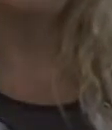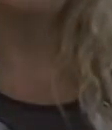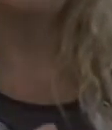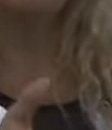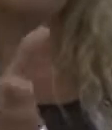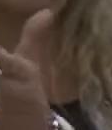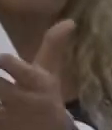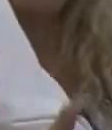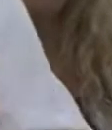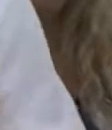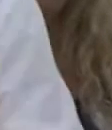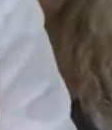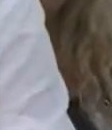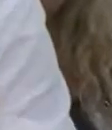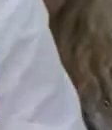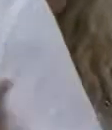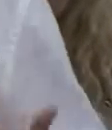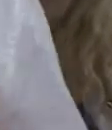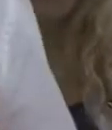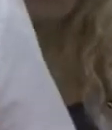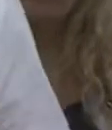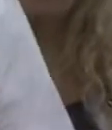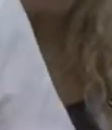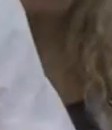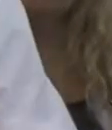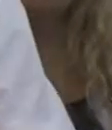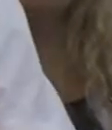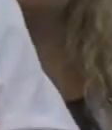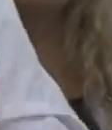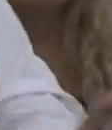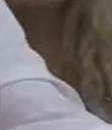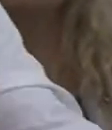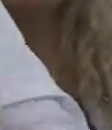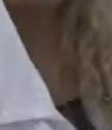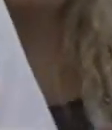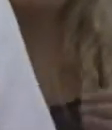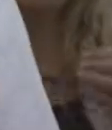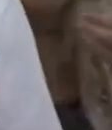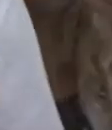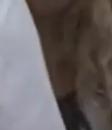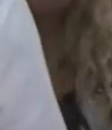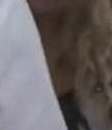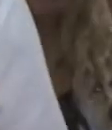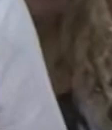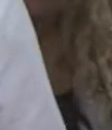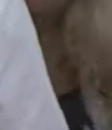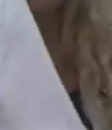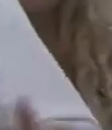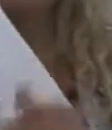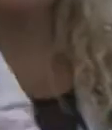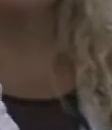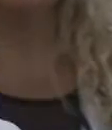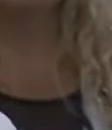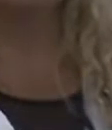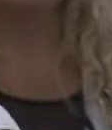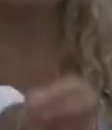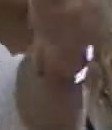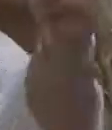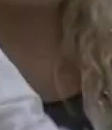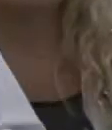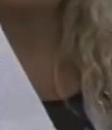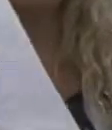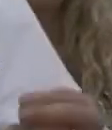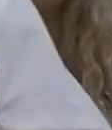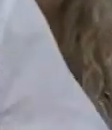pude e tive, com a minha condição de trabalho, dar o privilégio dele não trabalhar. Eu quero,